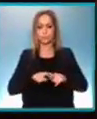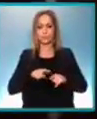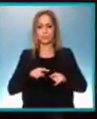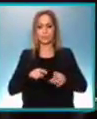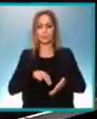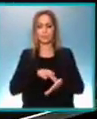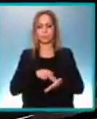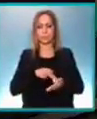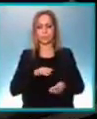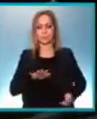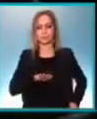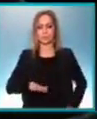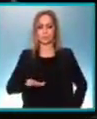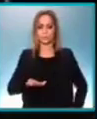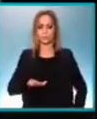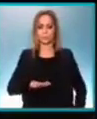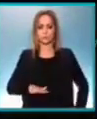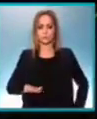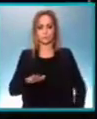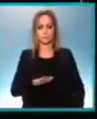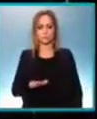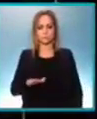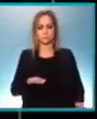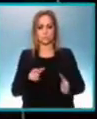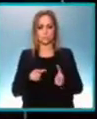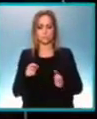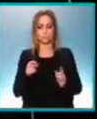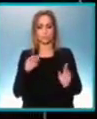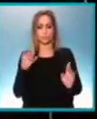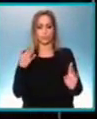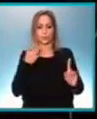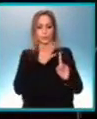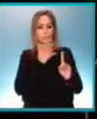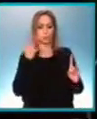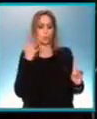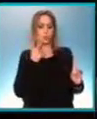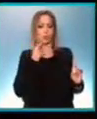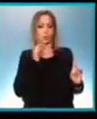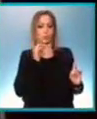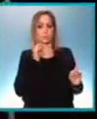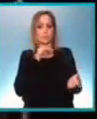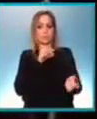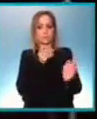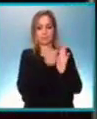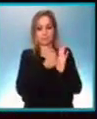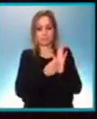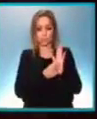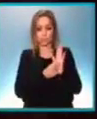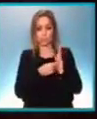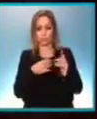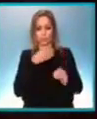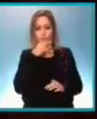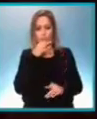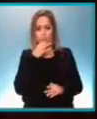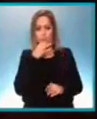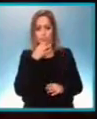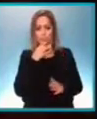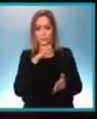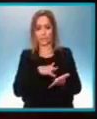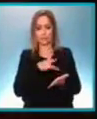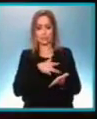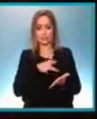zona do próprio guichê, onde as pessoas chegam e deixam os nomes. Ou seja, nesta altura estamos a falar de tablets e coisas